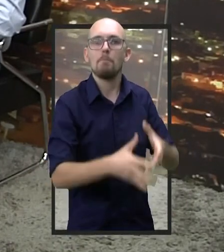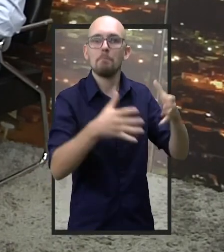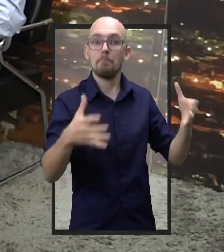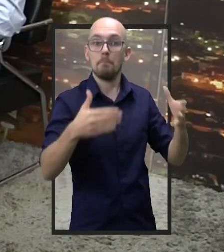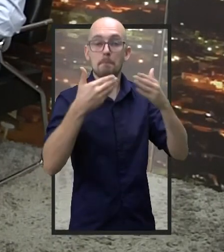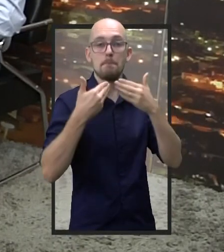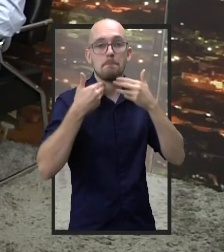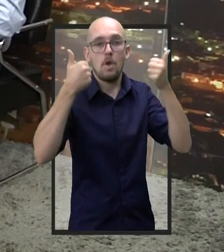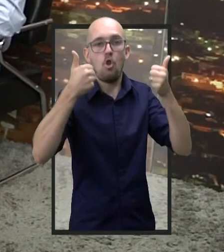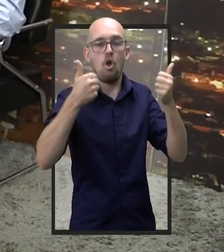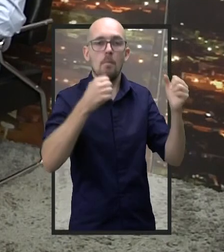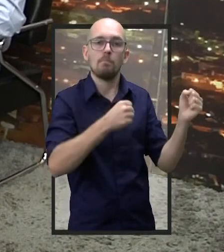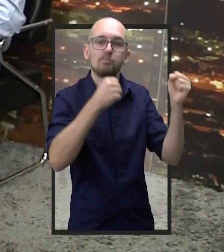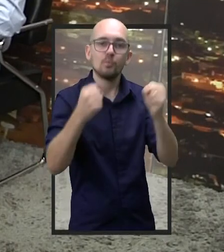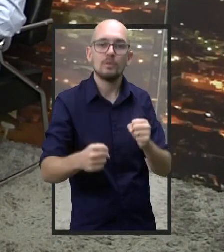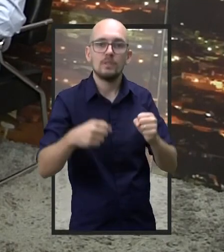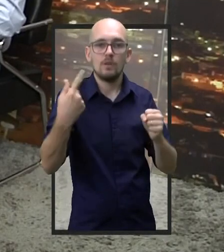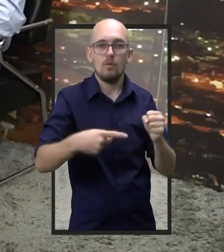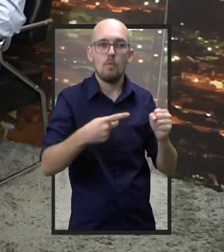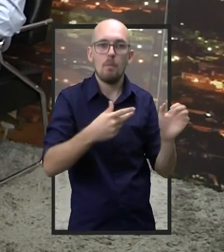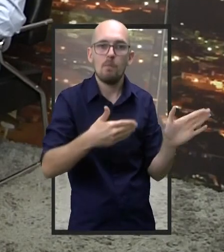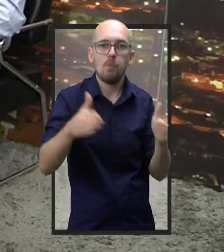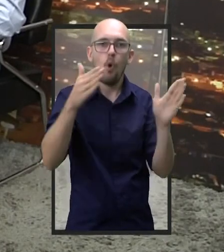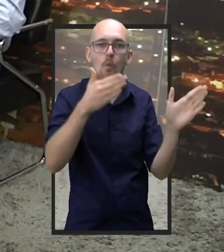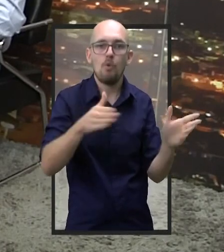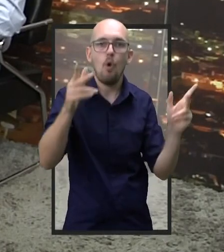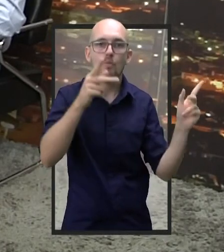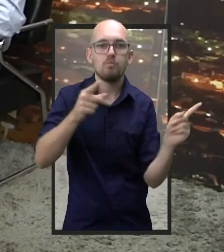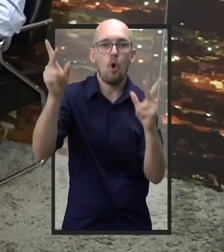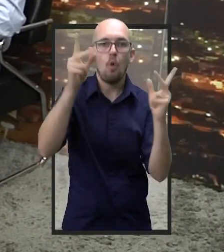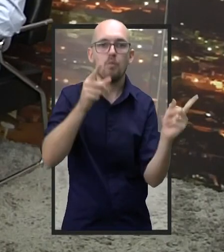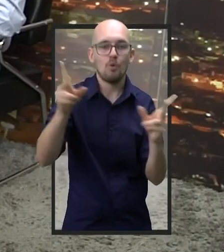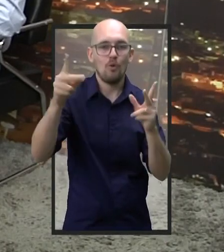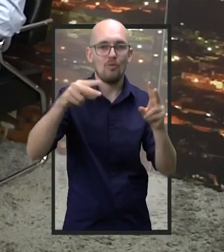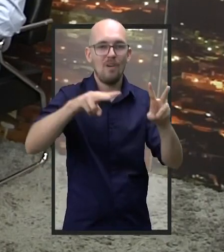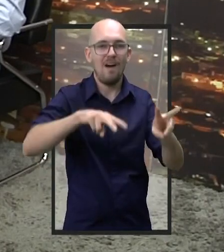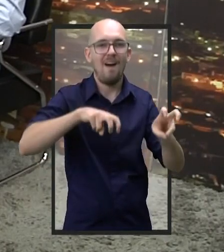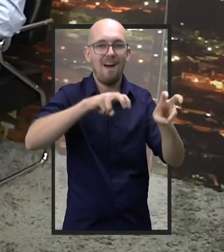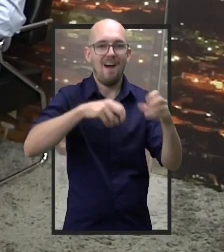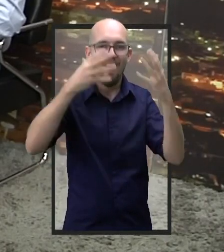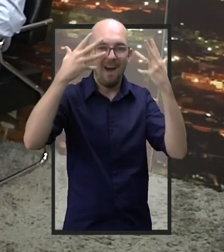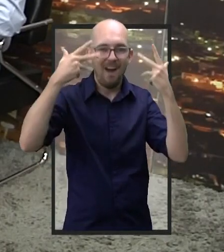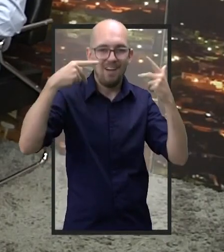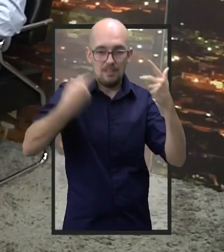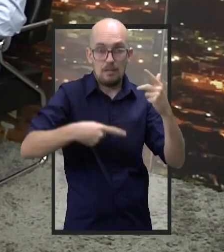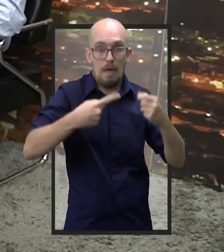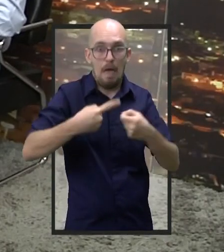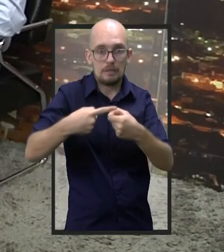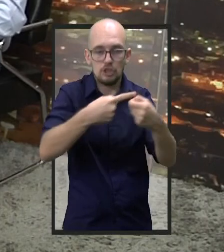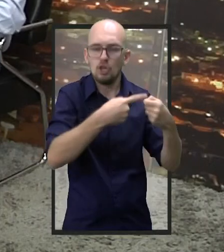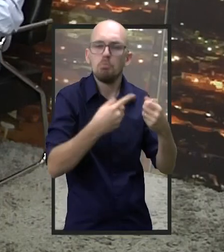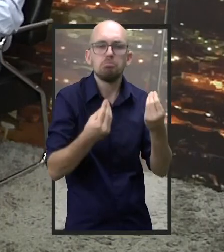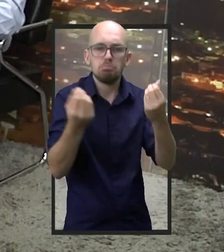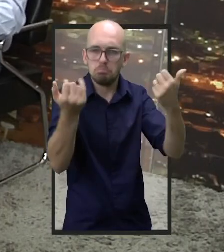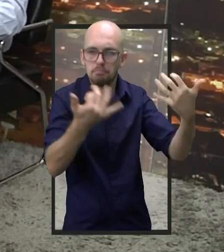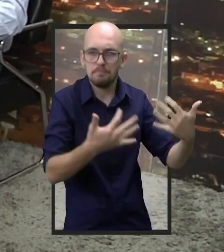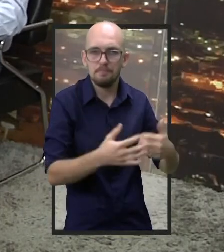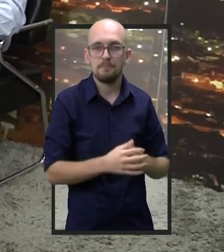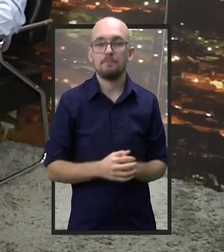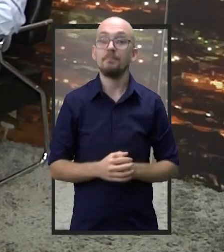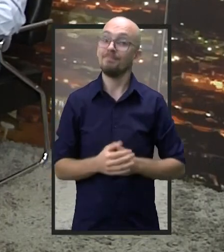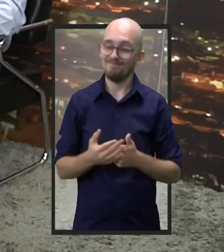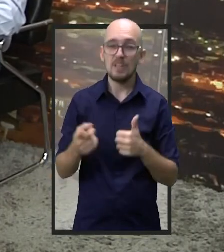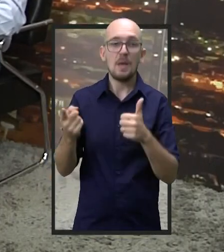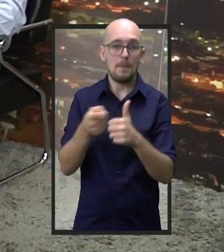ainda mais esse potencial produtivo agropecuário aqui na nossa região? Primeiro, nós temos que construir